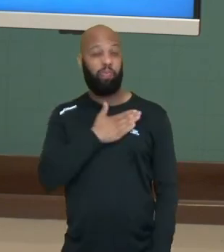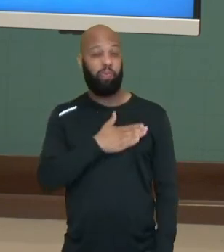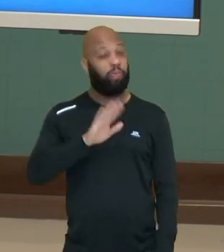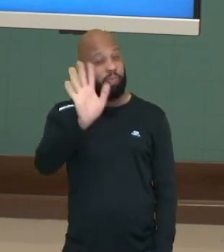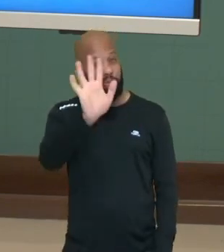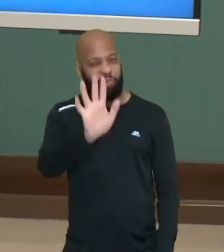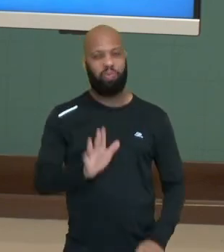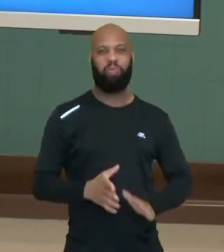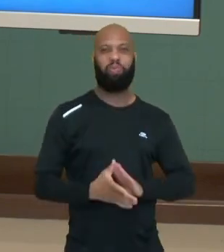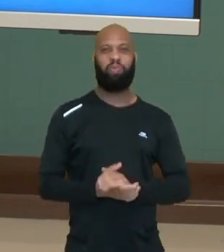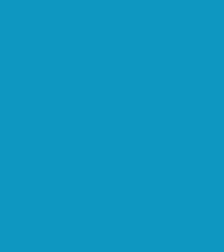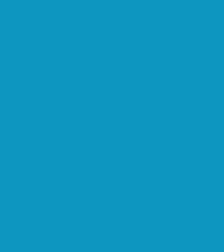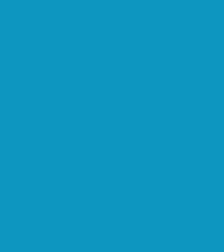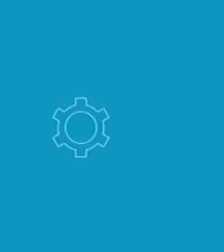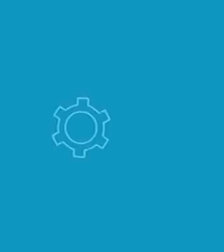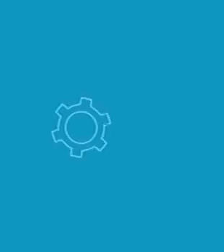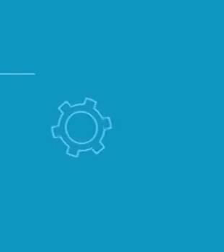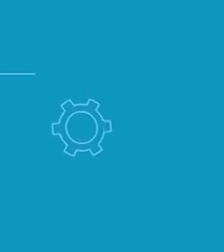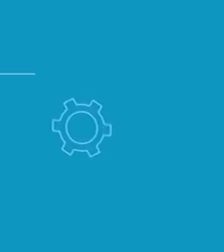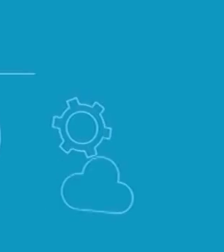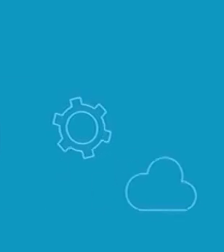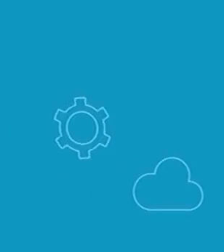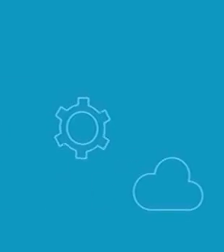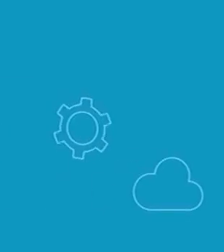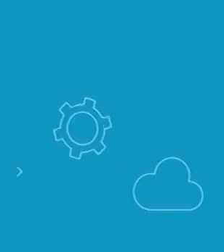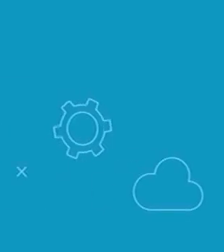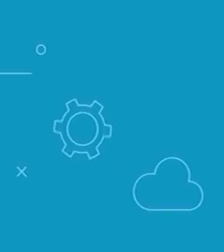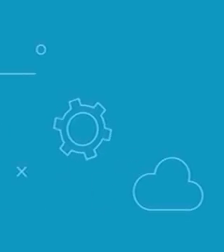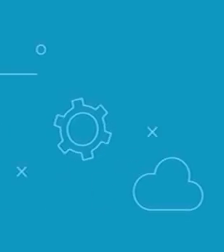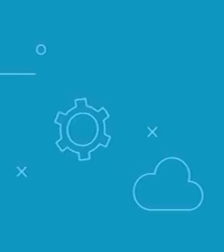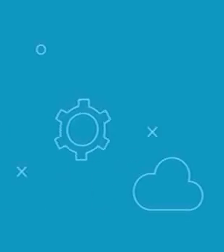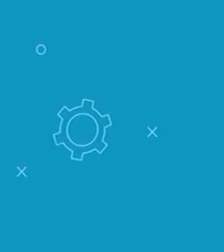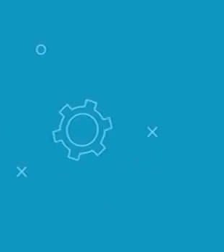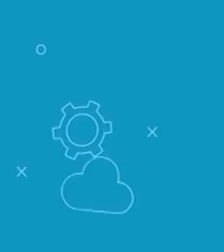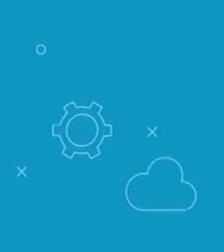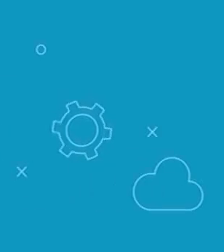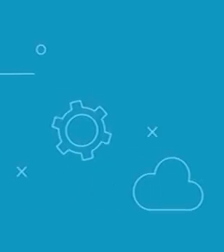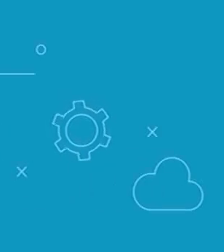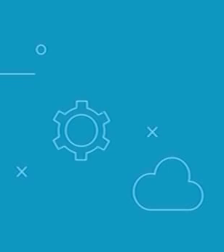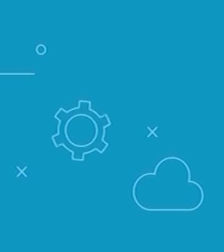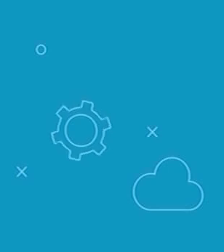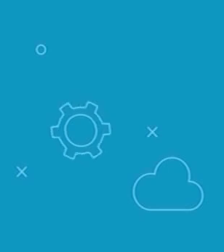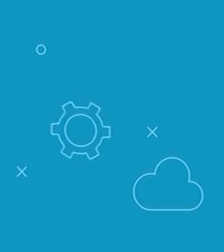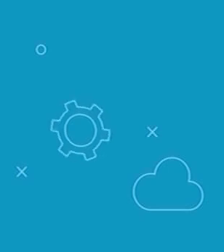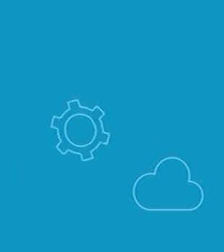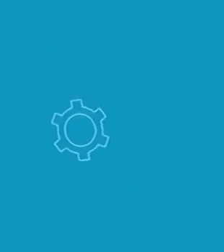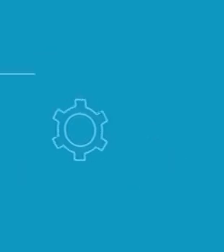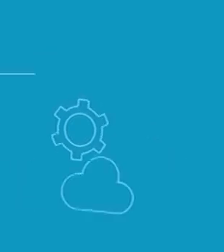gostado e até breve.